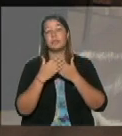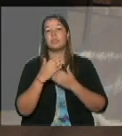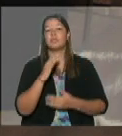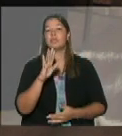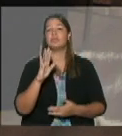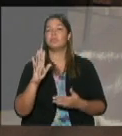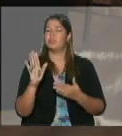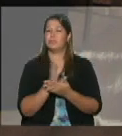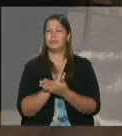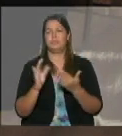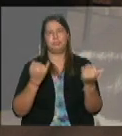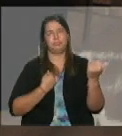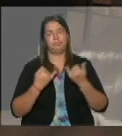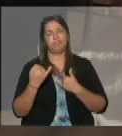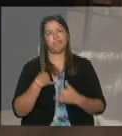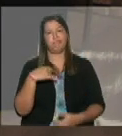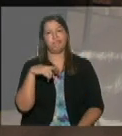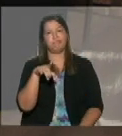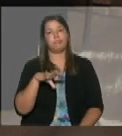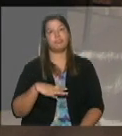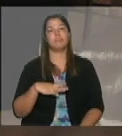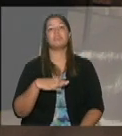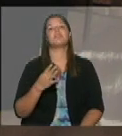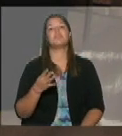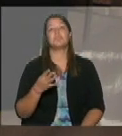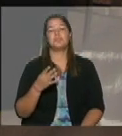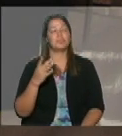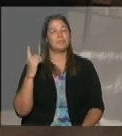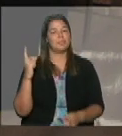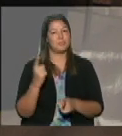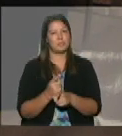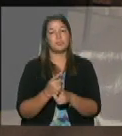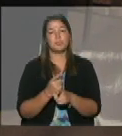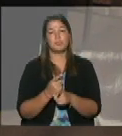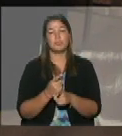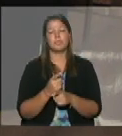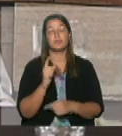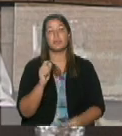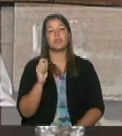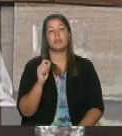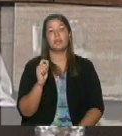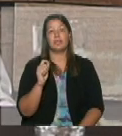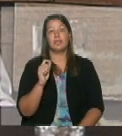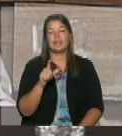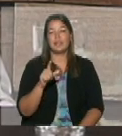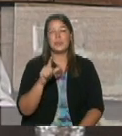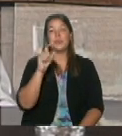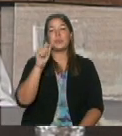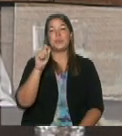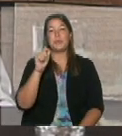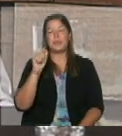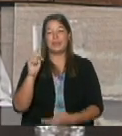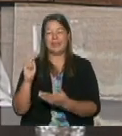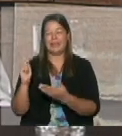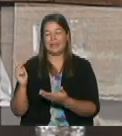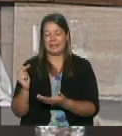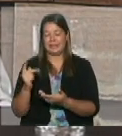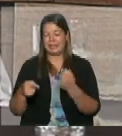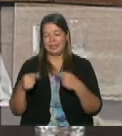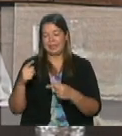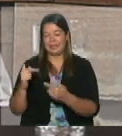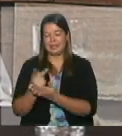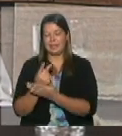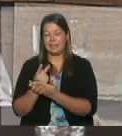dizem assim, Chico, eu acho tão corajoso quando você descobre que fez a opção errada e